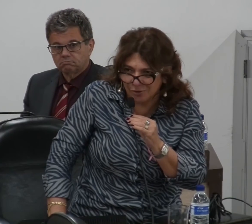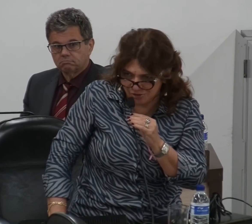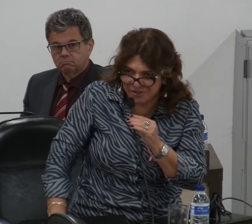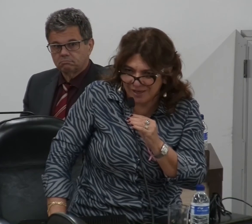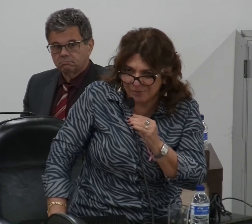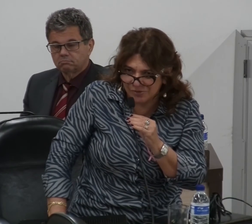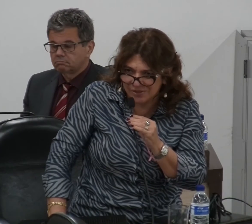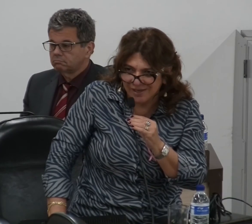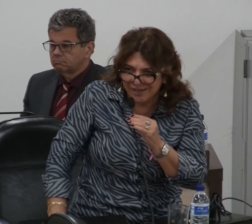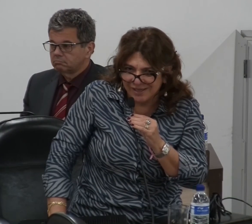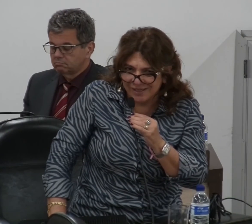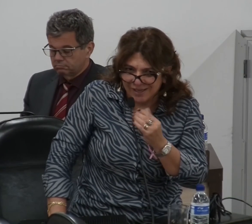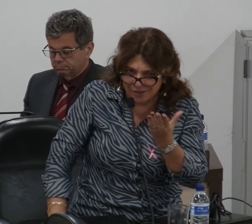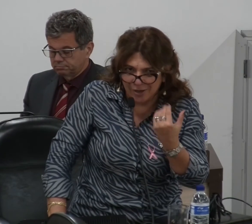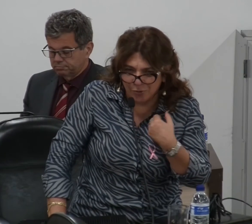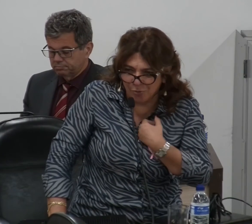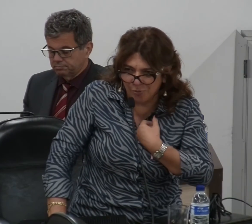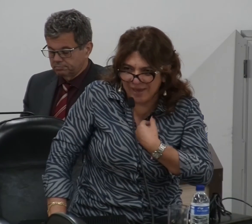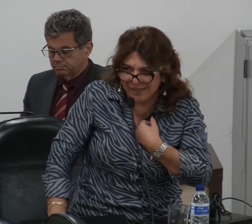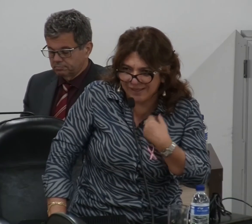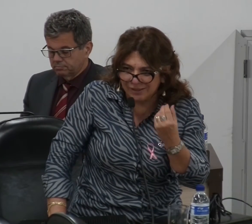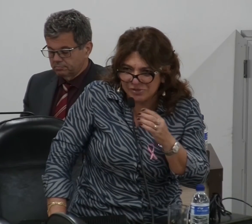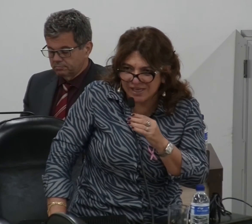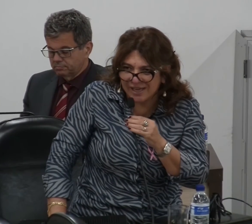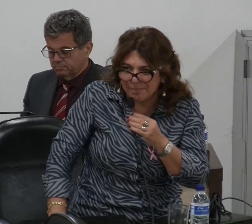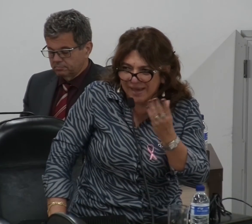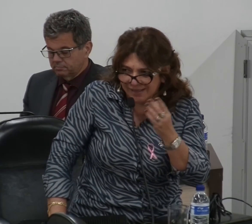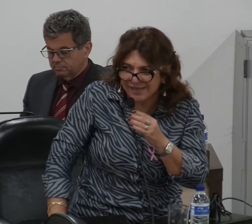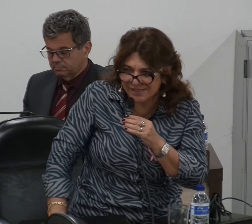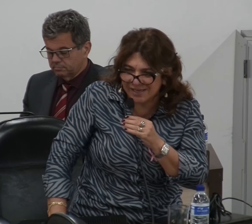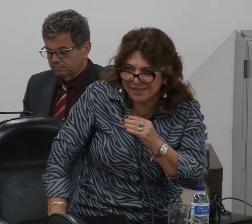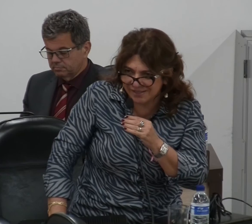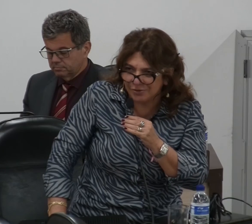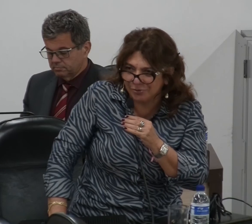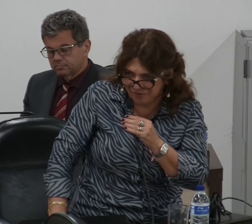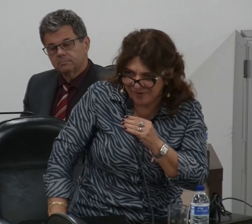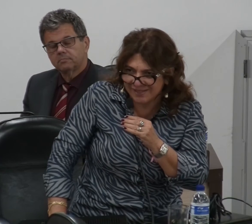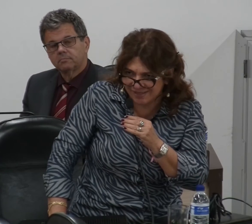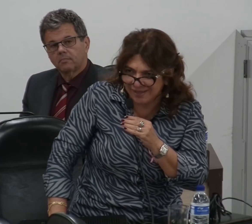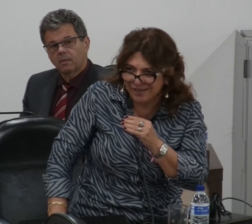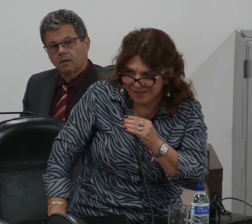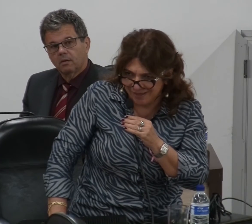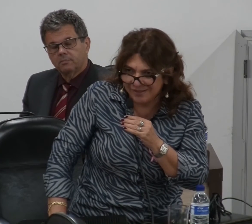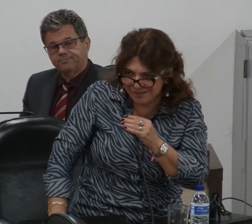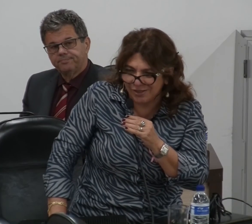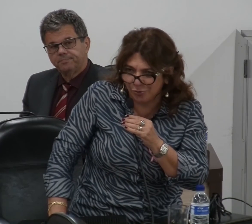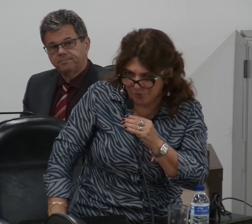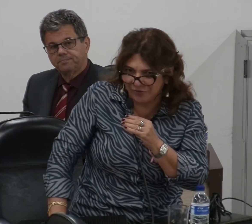nobres que nós temos. Eu, como médica, não seria médica se antes eu não tivesse